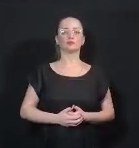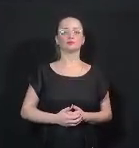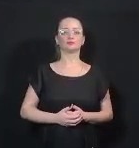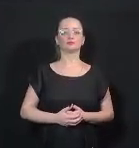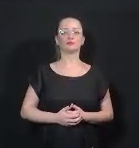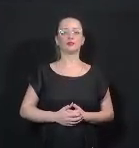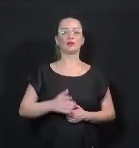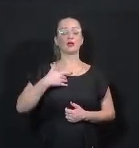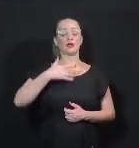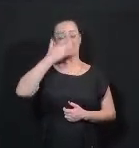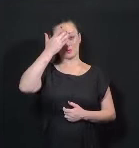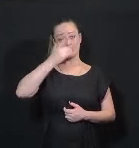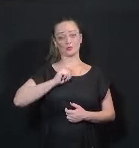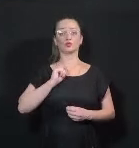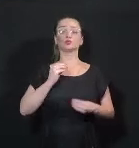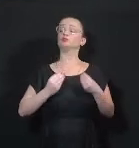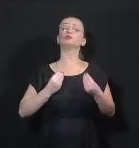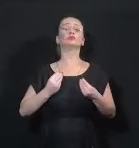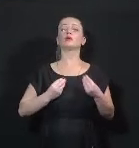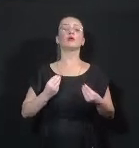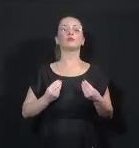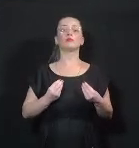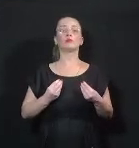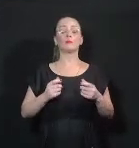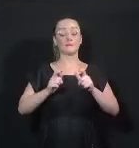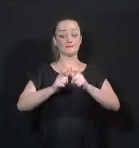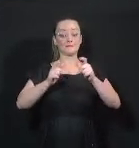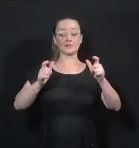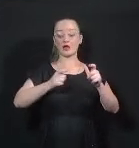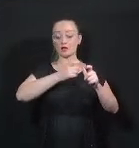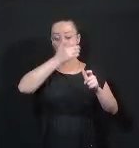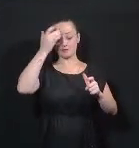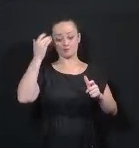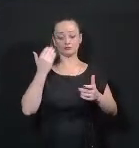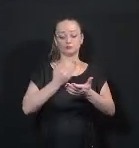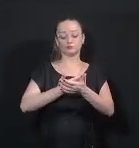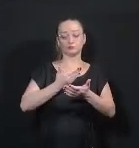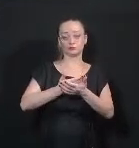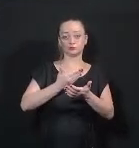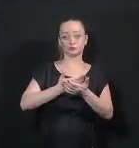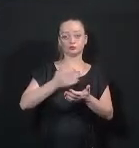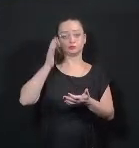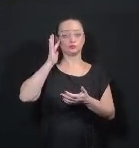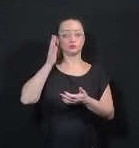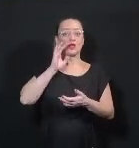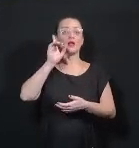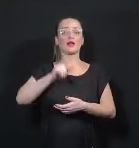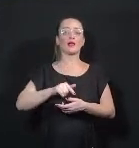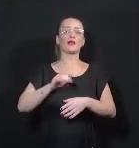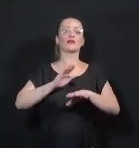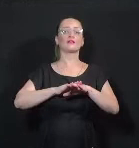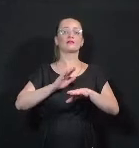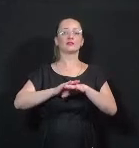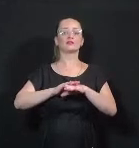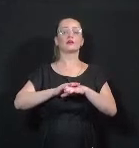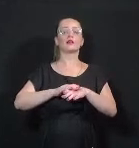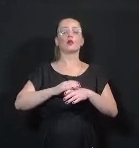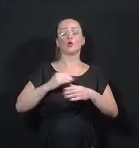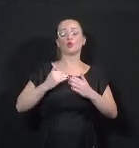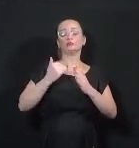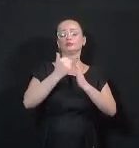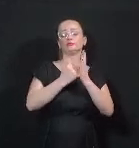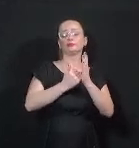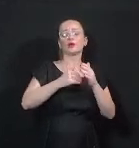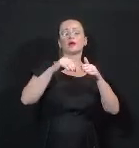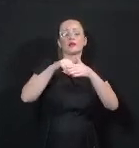é entendida pela maioria dos estudiosos como cumprimento dos ritos eleitorais e